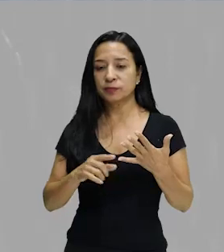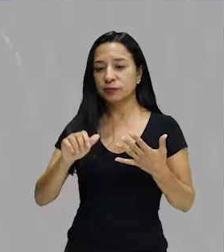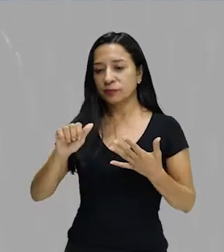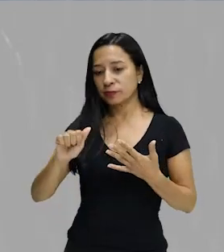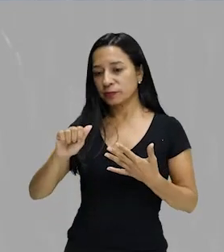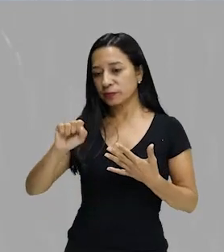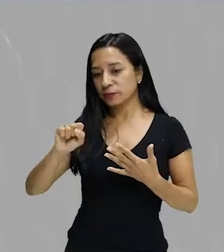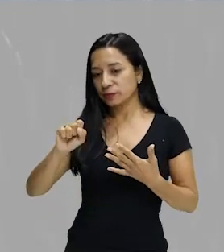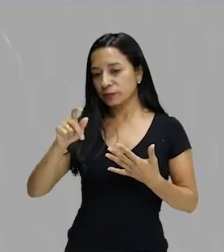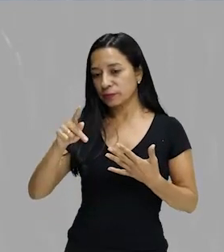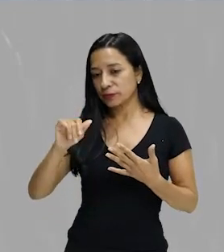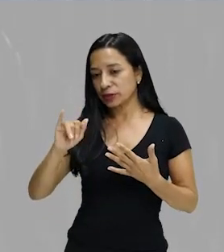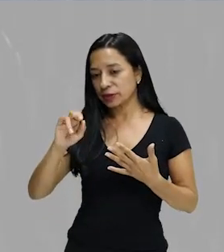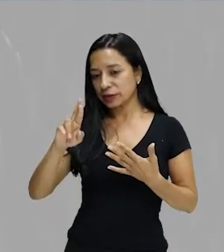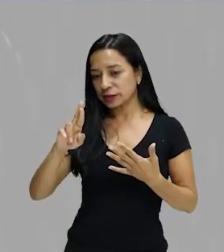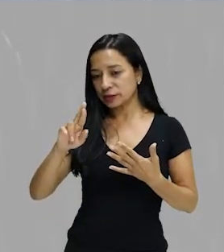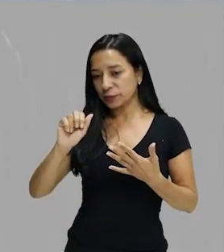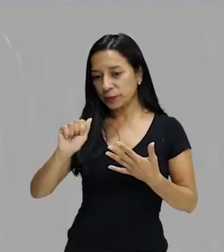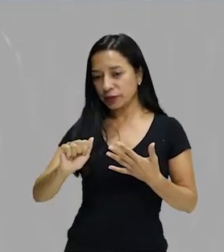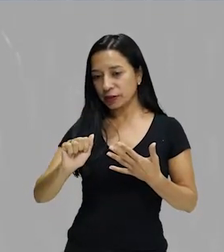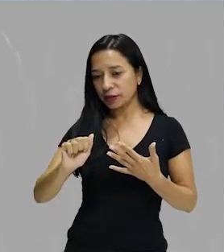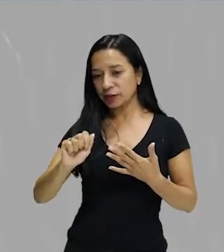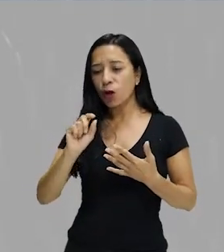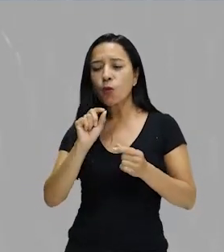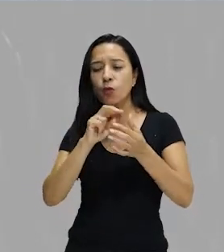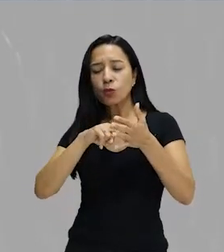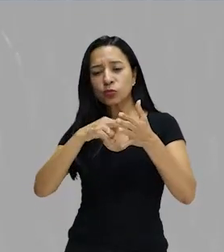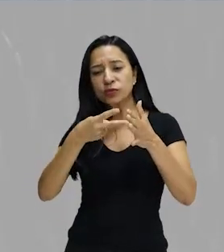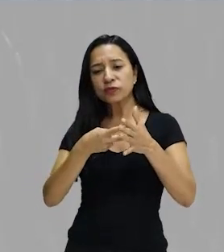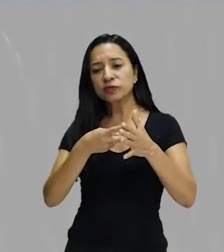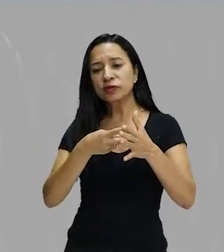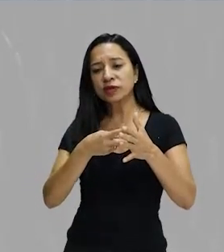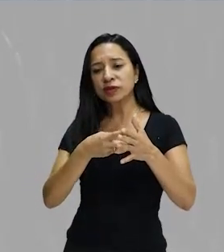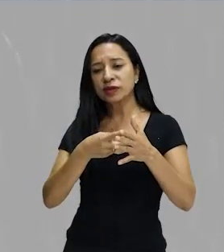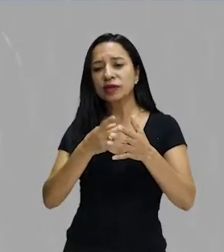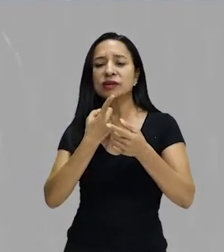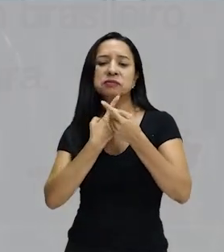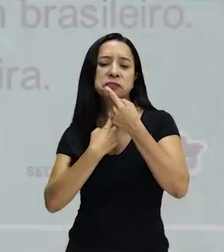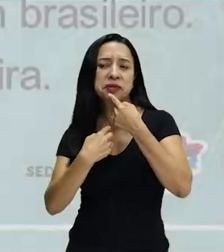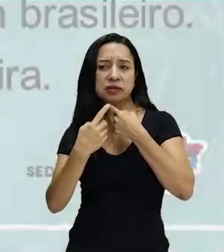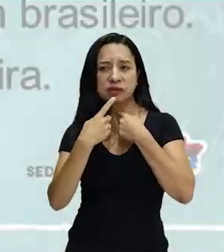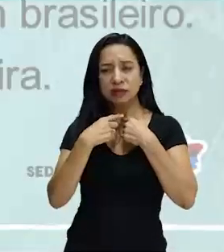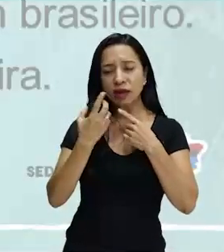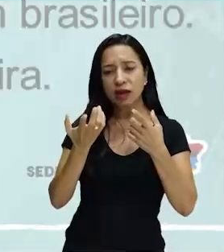Aspira o quê? A paz, no sentido de quê? De sorver ou de desejar?